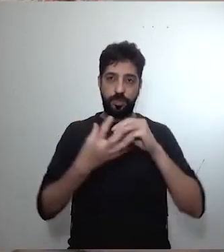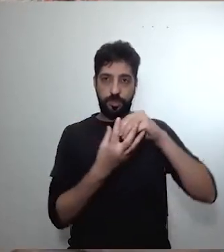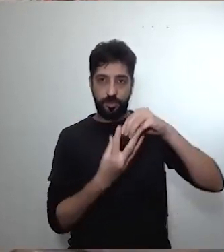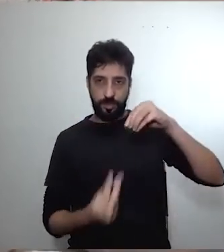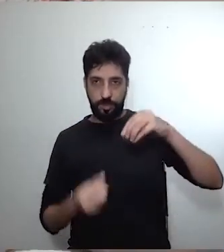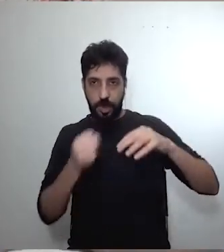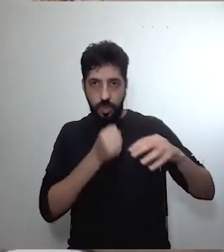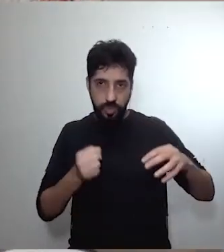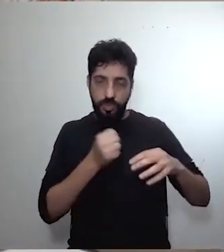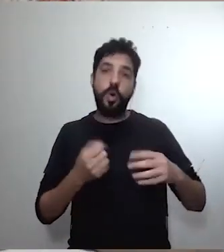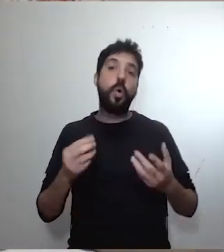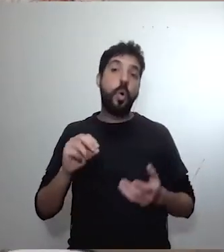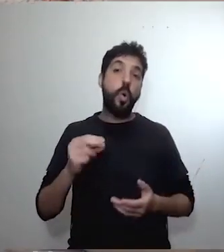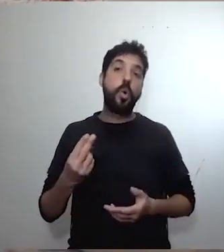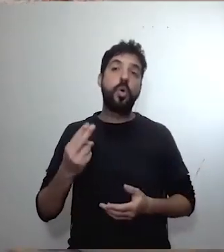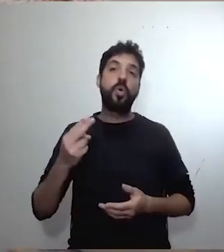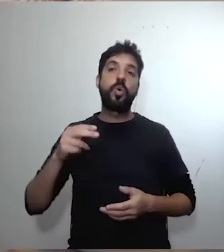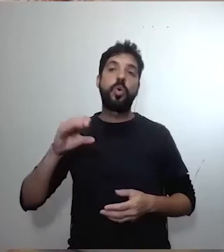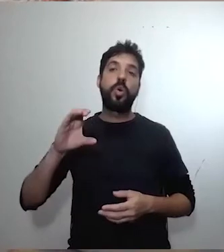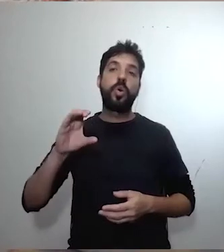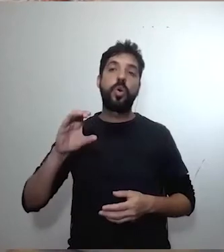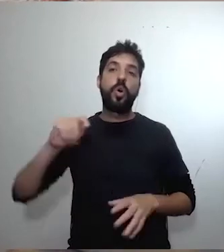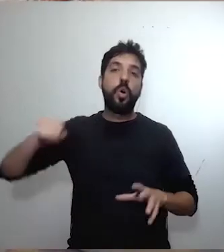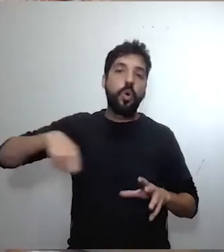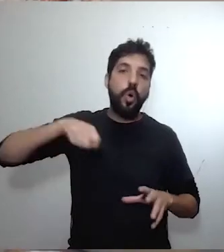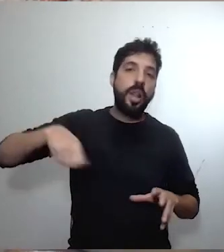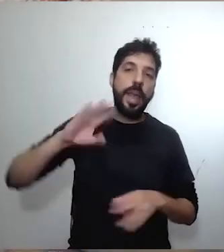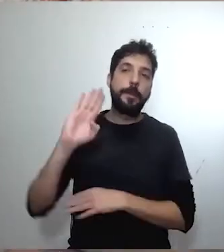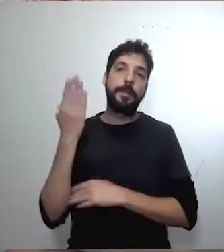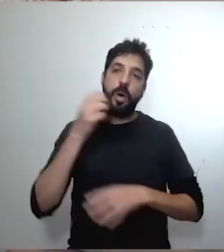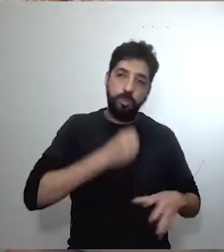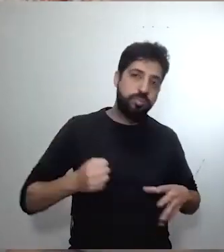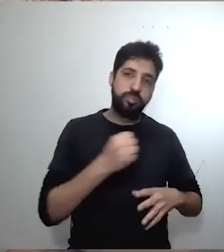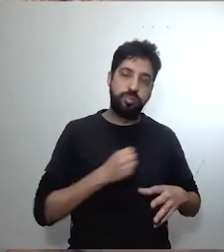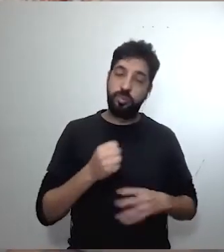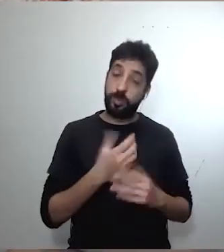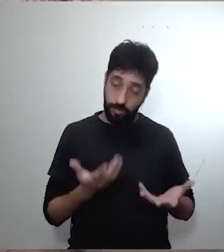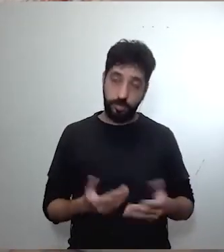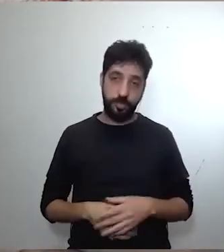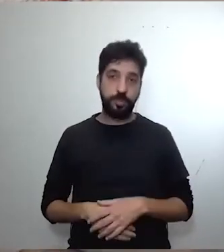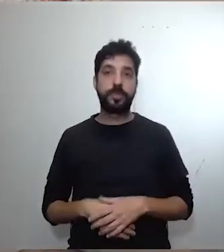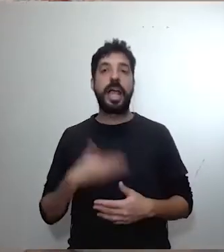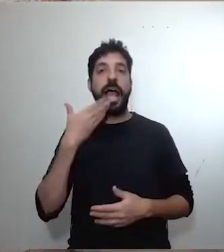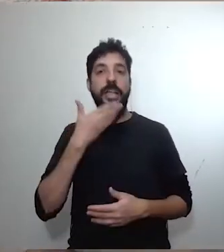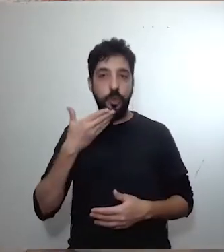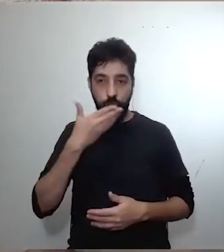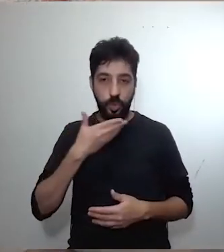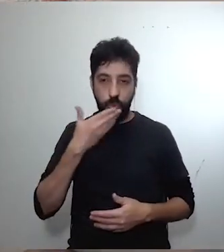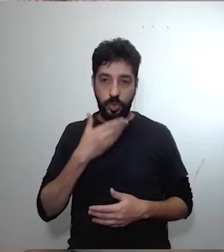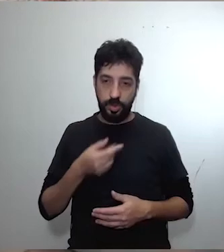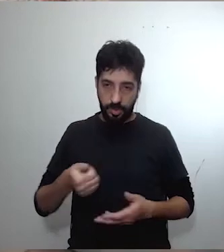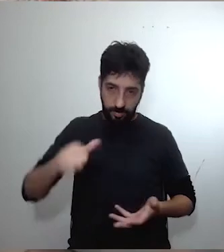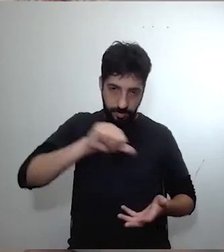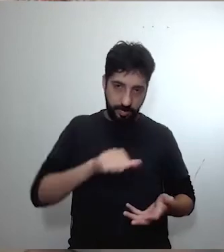uma colher de pau, o que for da preferência de vocês. Aqui não tem muito segredo, não. O açúcar, o Antônio vai ajudar a